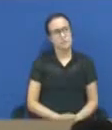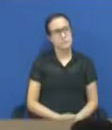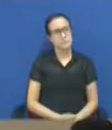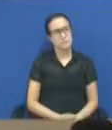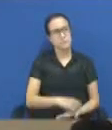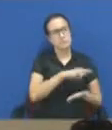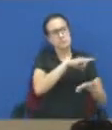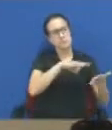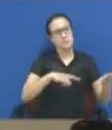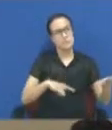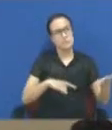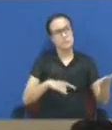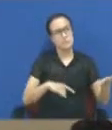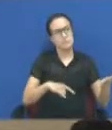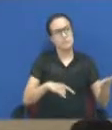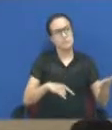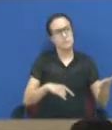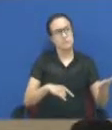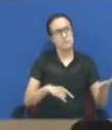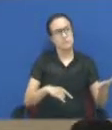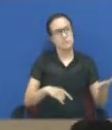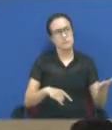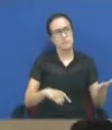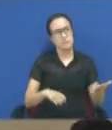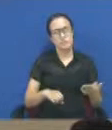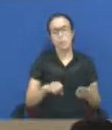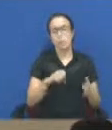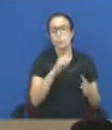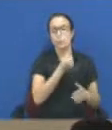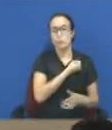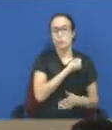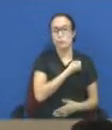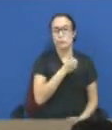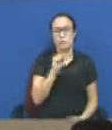A moção, pela ordem, a moção número 80.